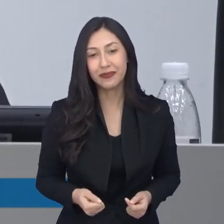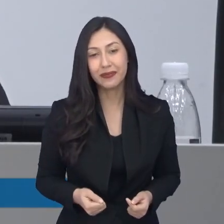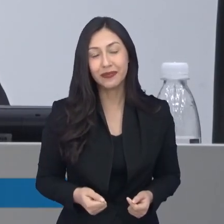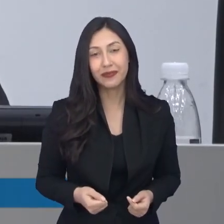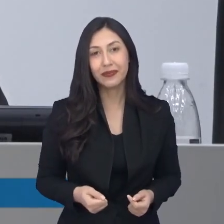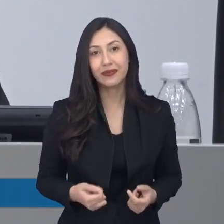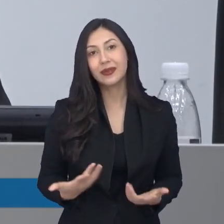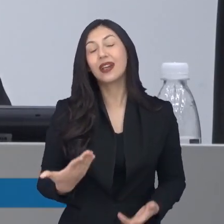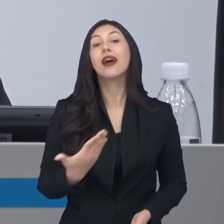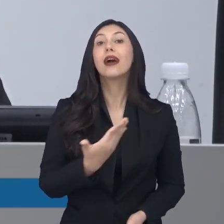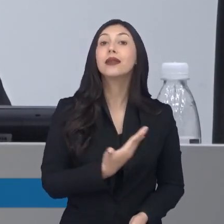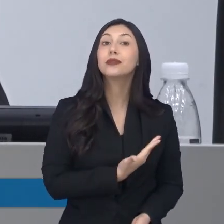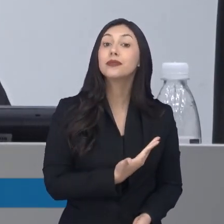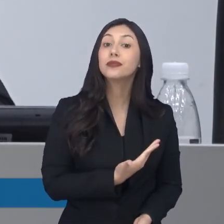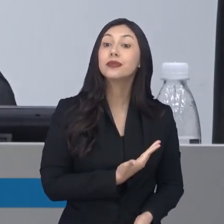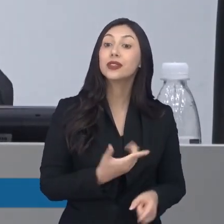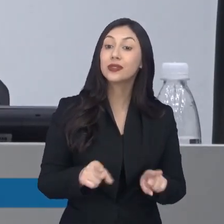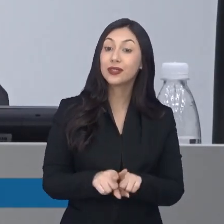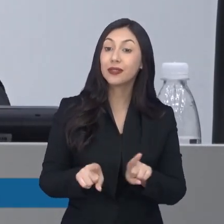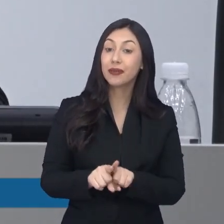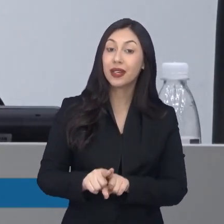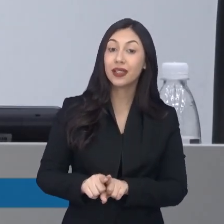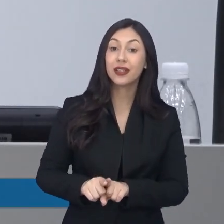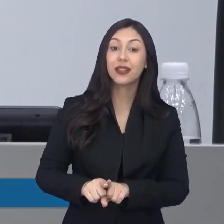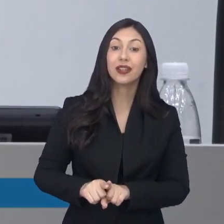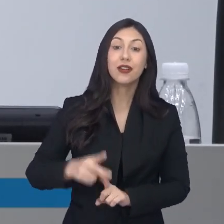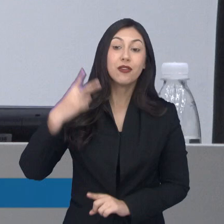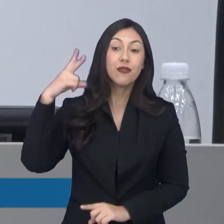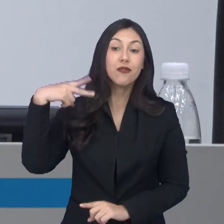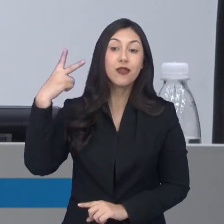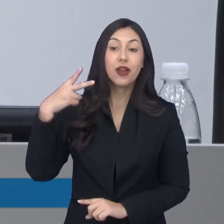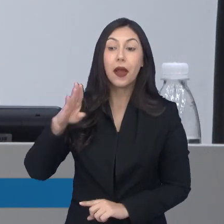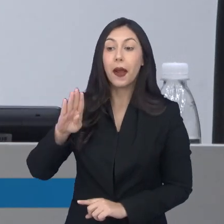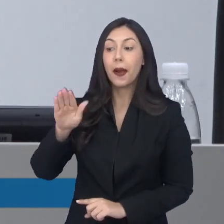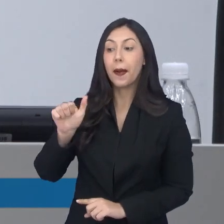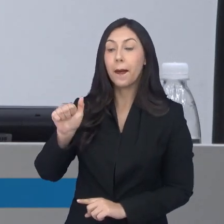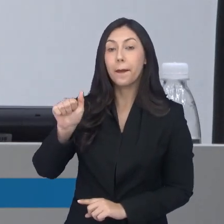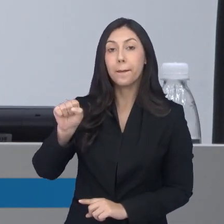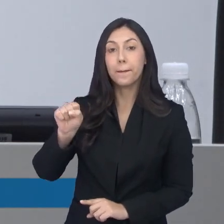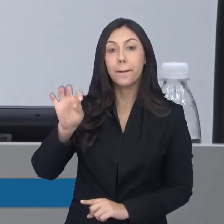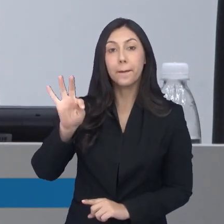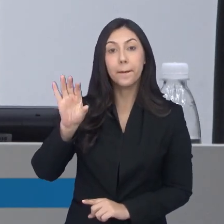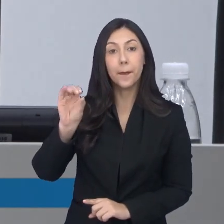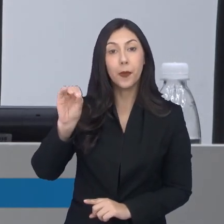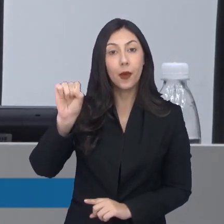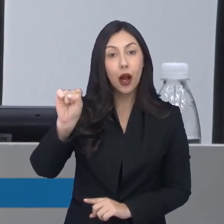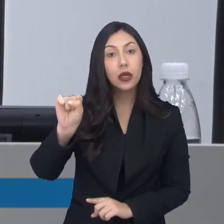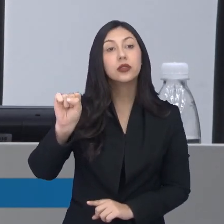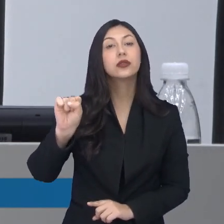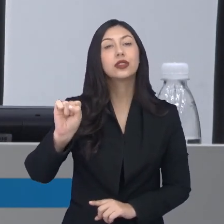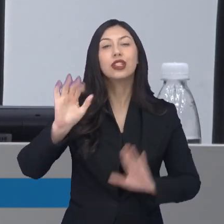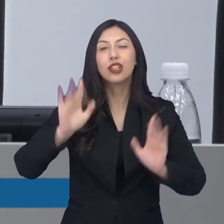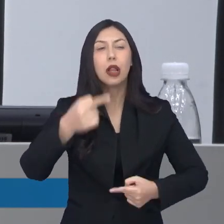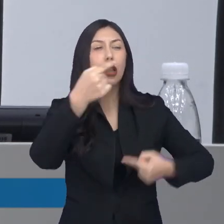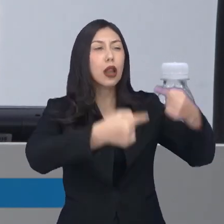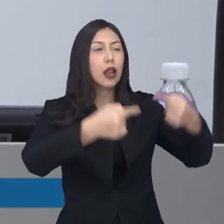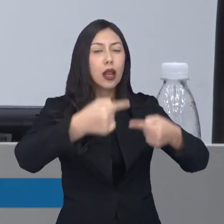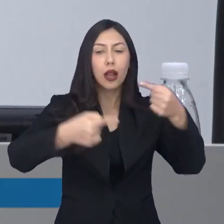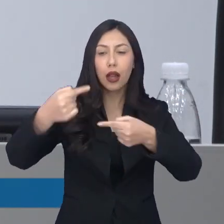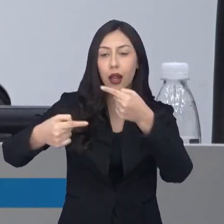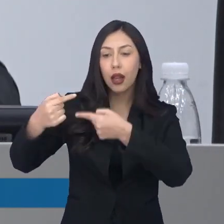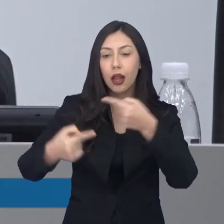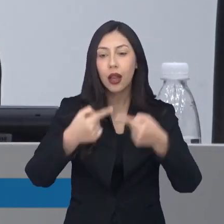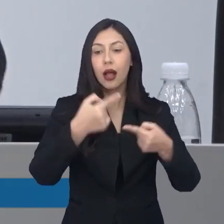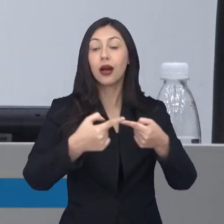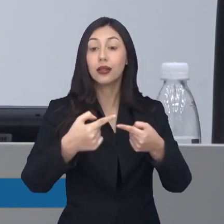O nosso amigo, o vereador Macedo Bastos, que passou por aqui, em tantas e tantas discussões que tivemos,